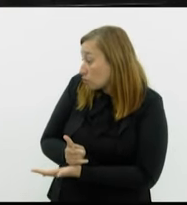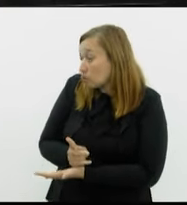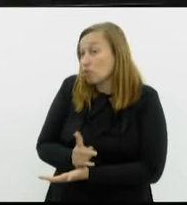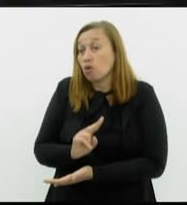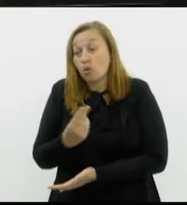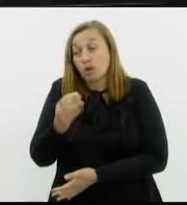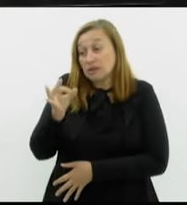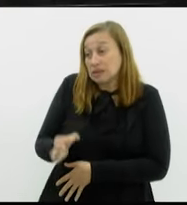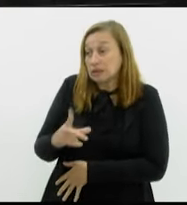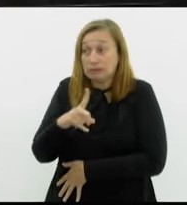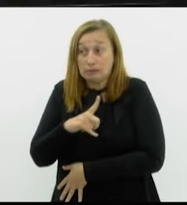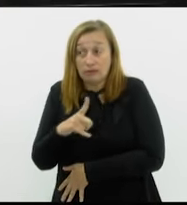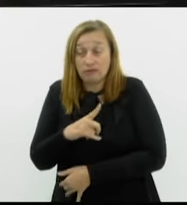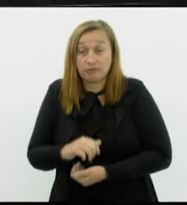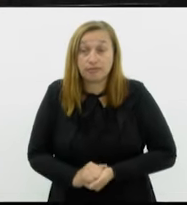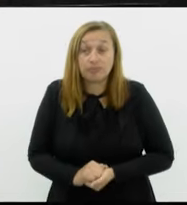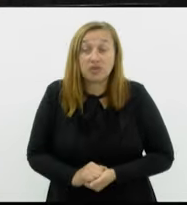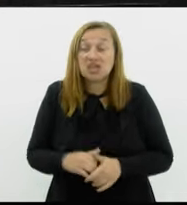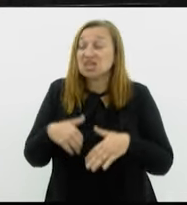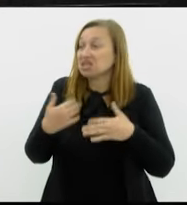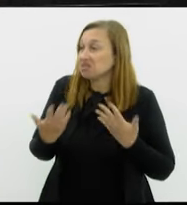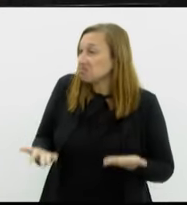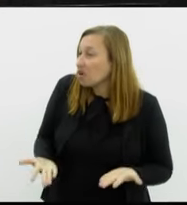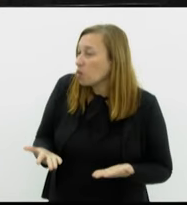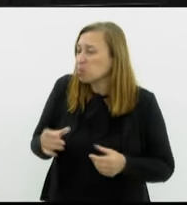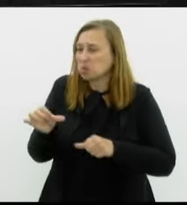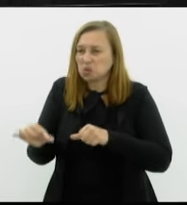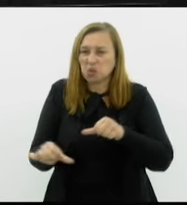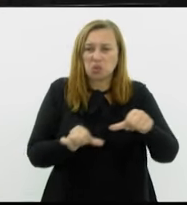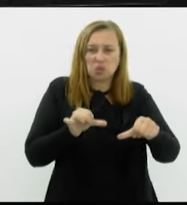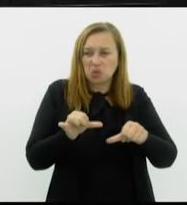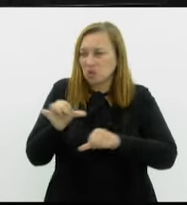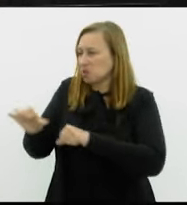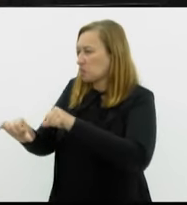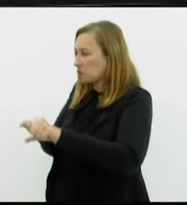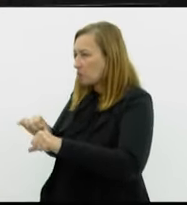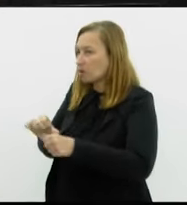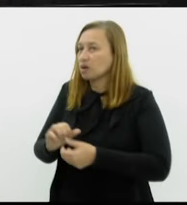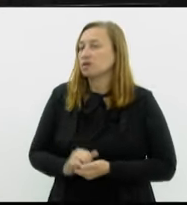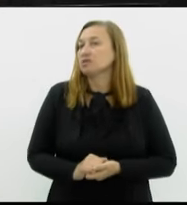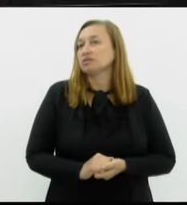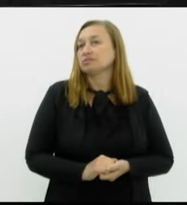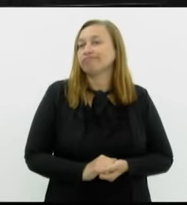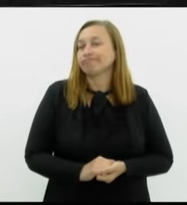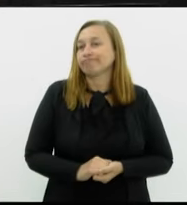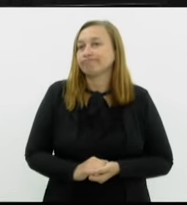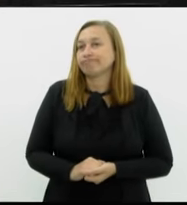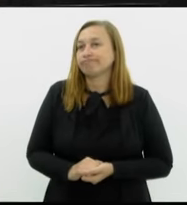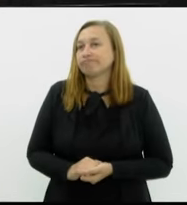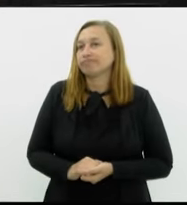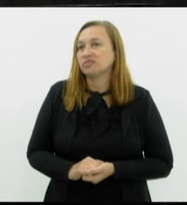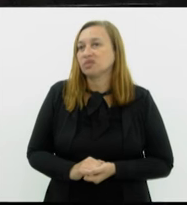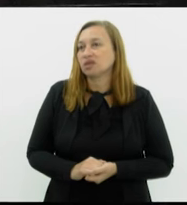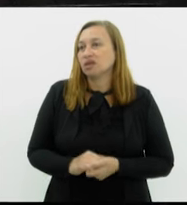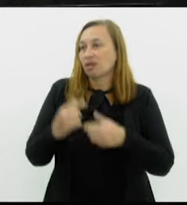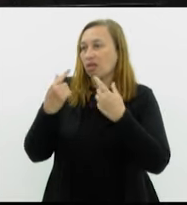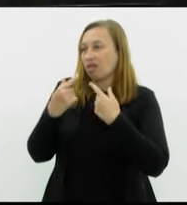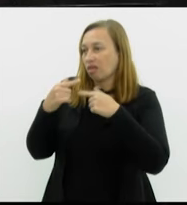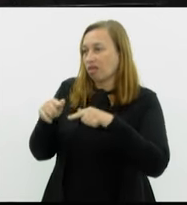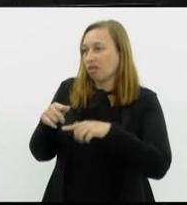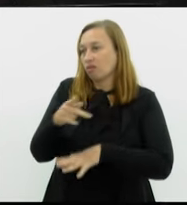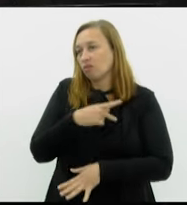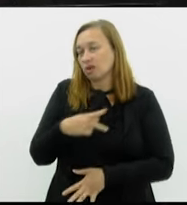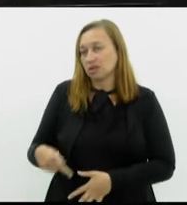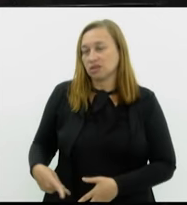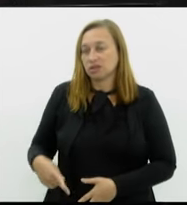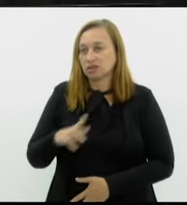Né? Então, não é essa troca que faz-se criticar o